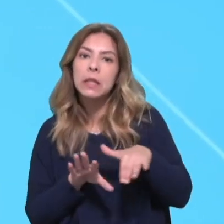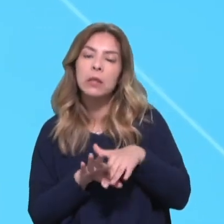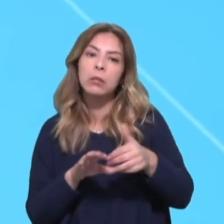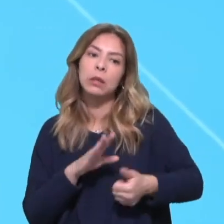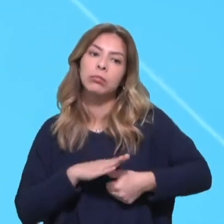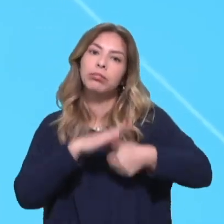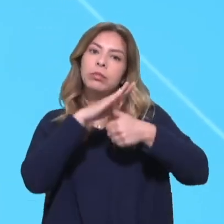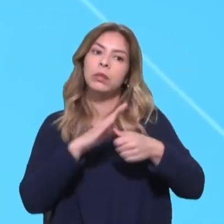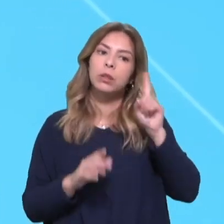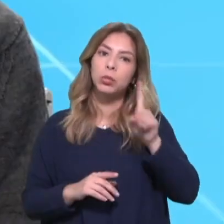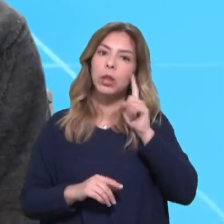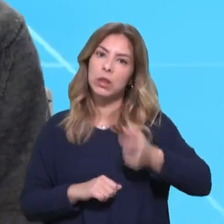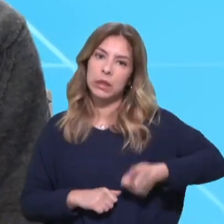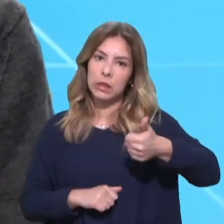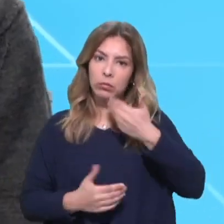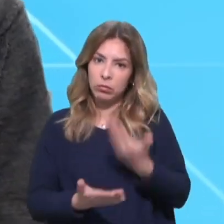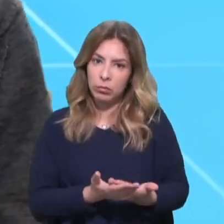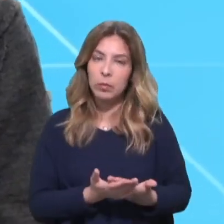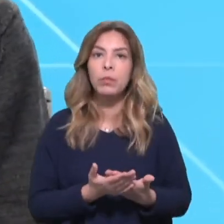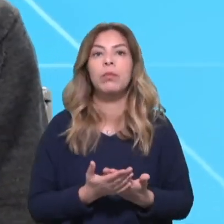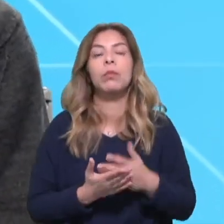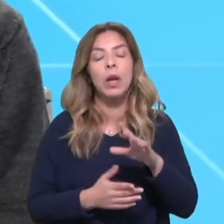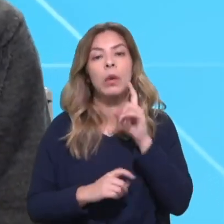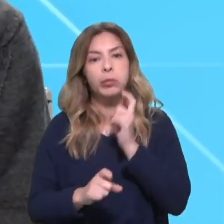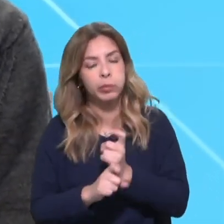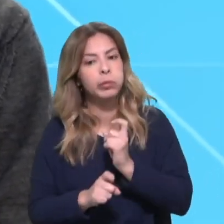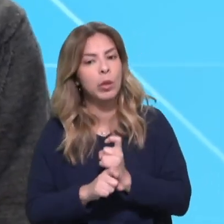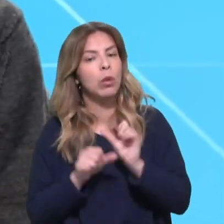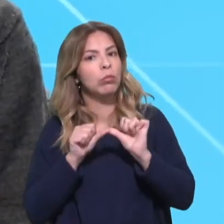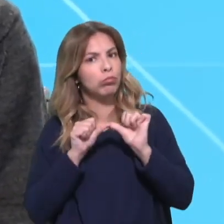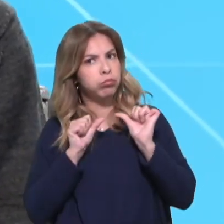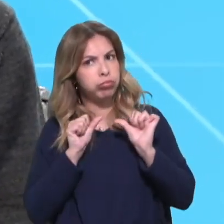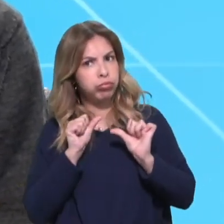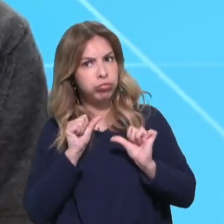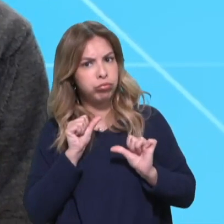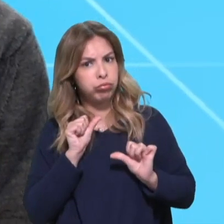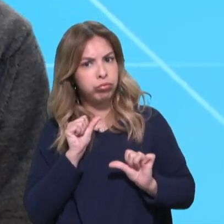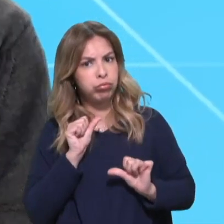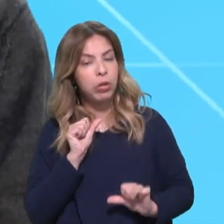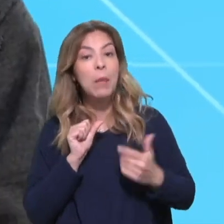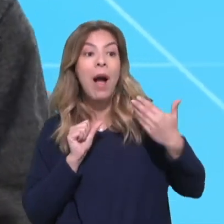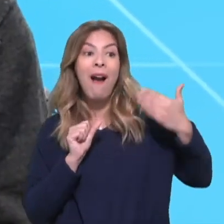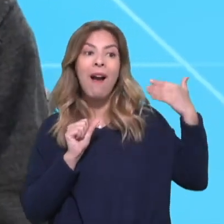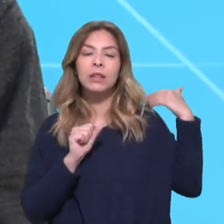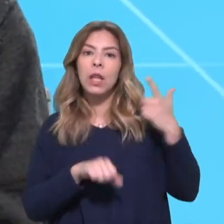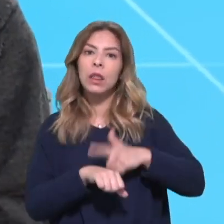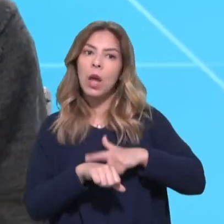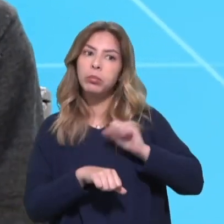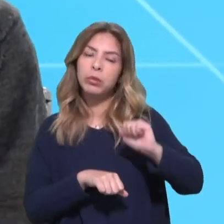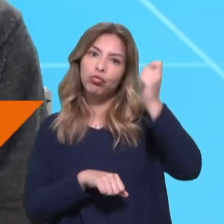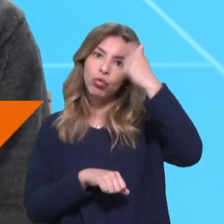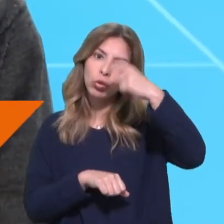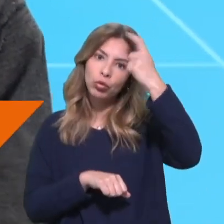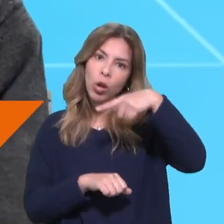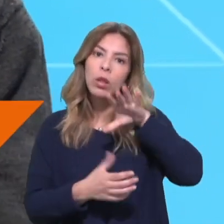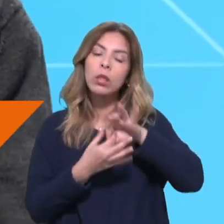celebração da ressurreição de Cristo. Sim, e é uma vigília de facto longa, não tão longa como noutros tempos da história, nem tão longa para a maioria dos